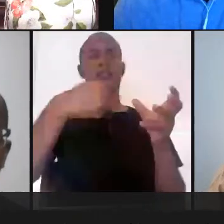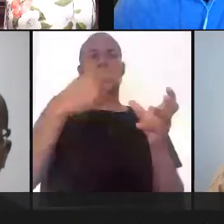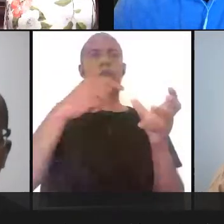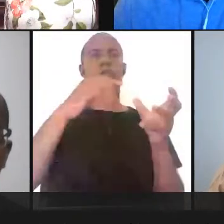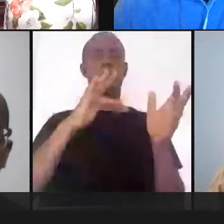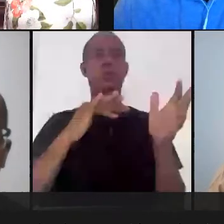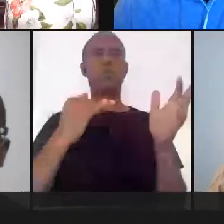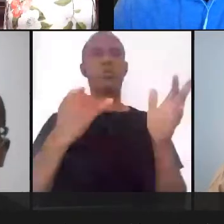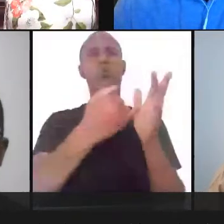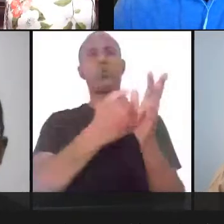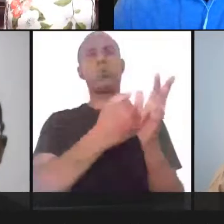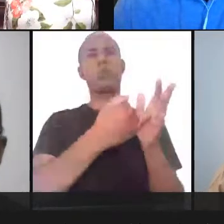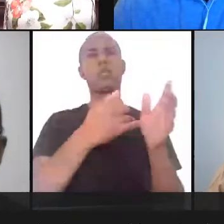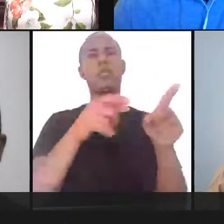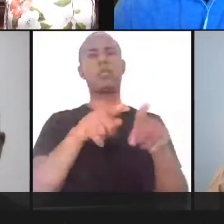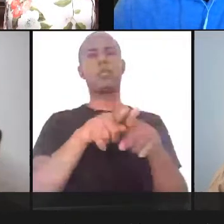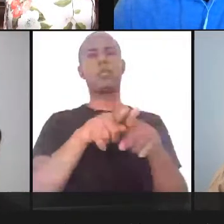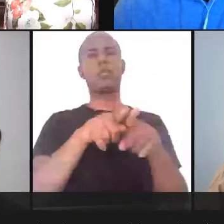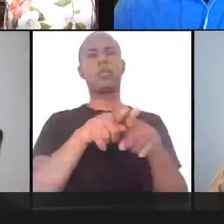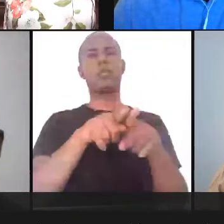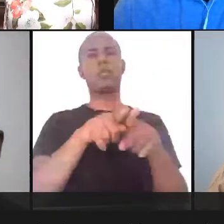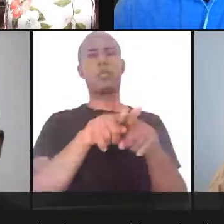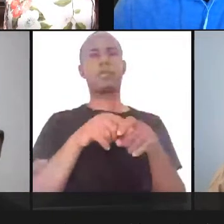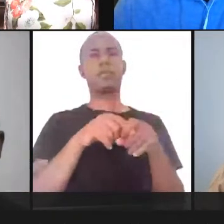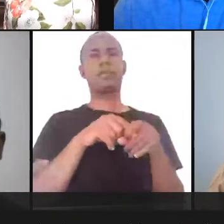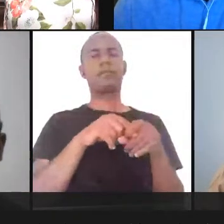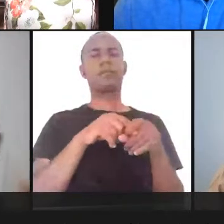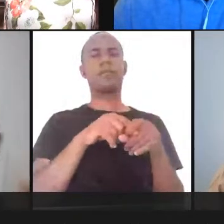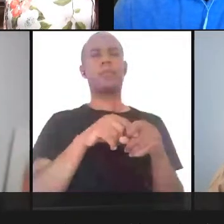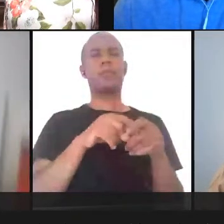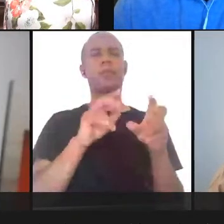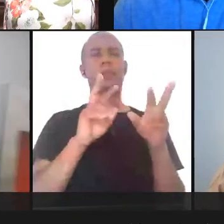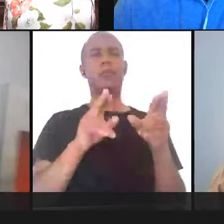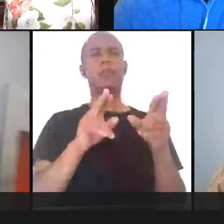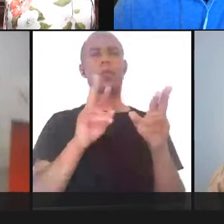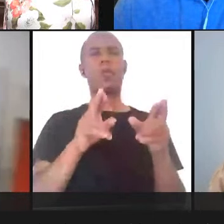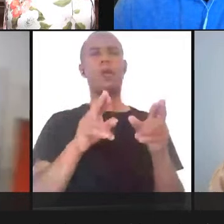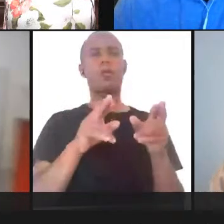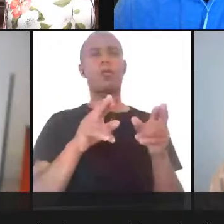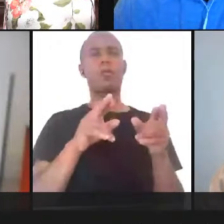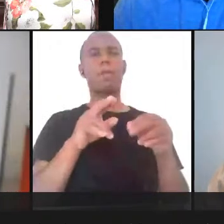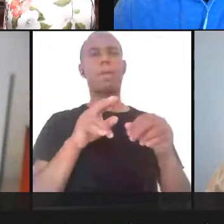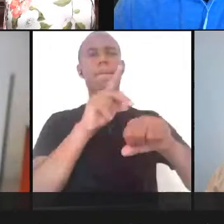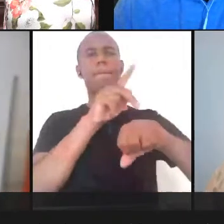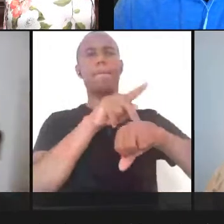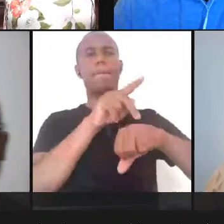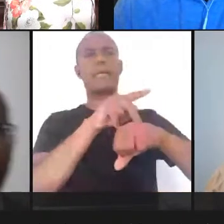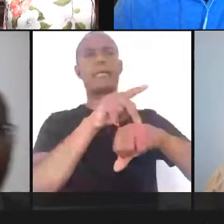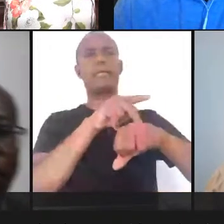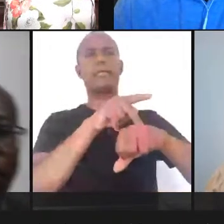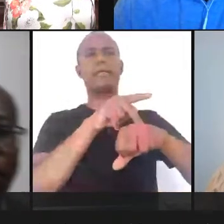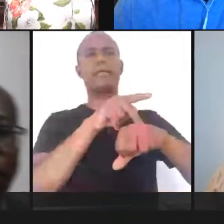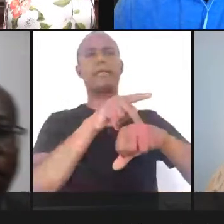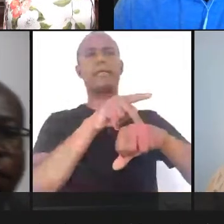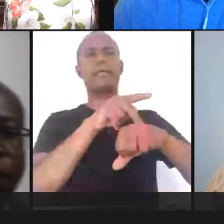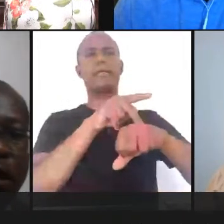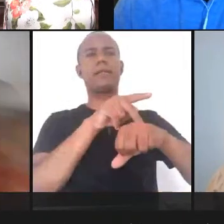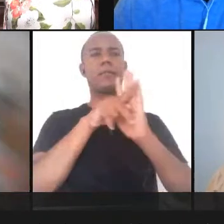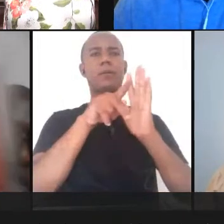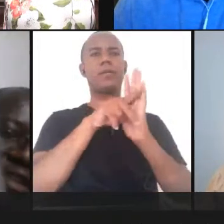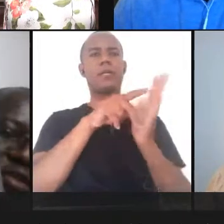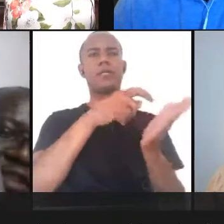a pedra angular da minha escrita neste livro, a Nação Pária. Mas é onde eu queria chegar, Adelino. É